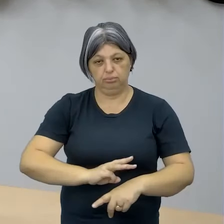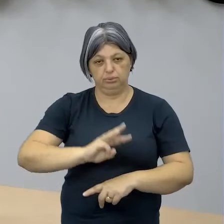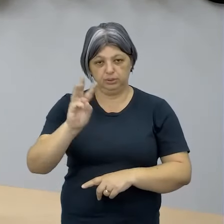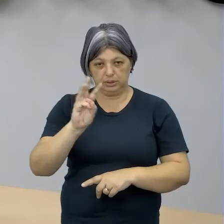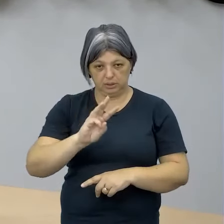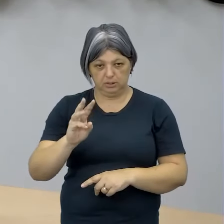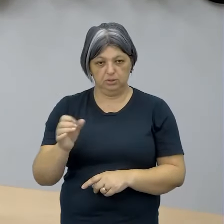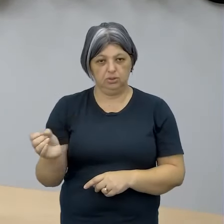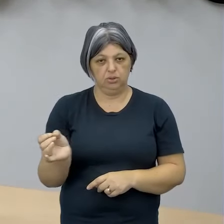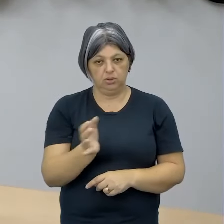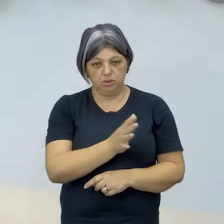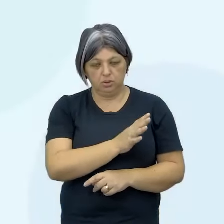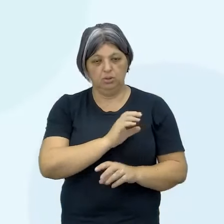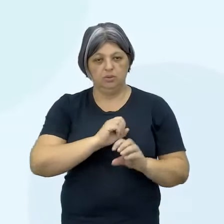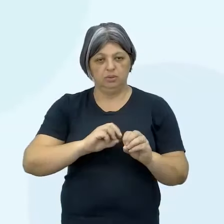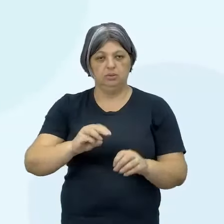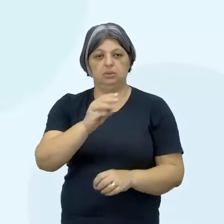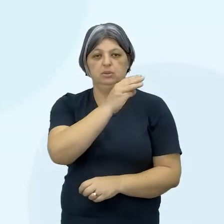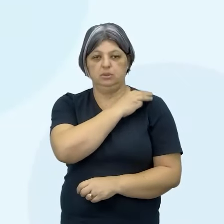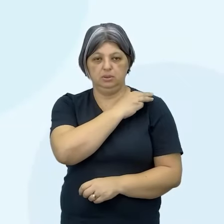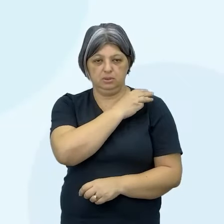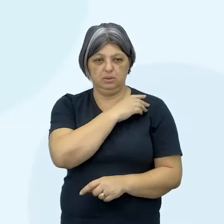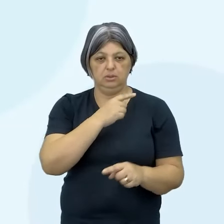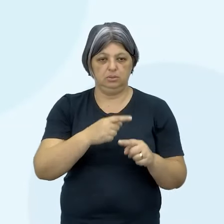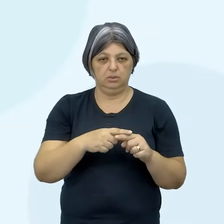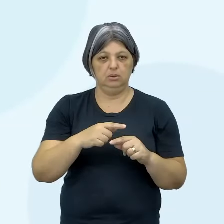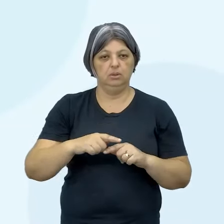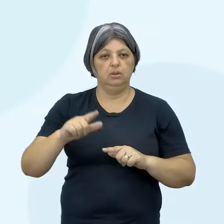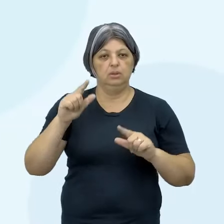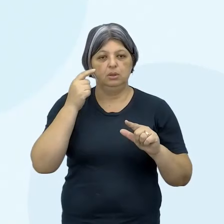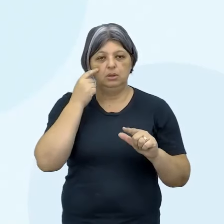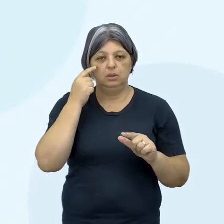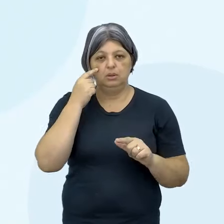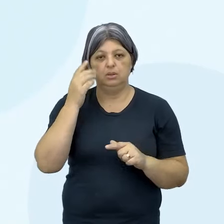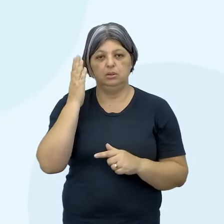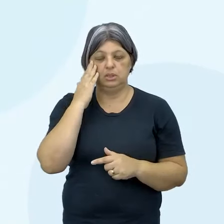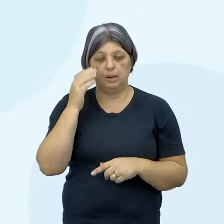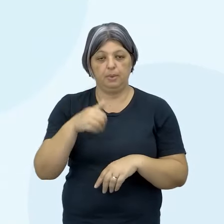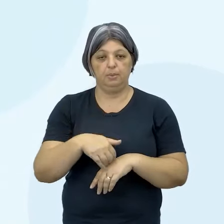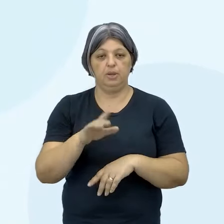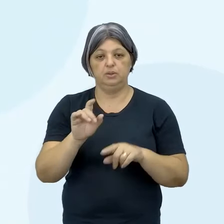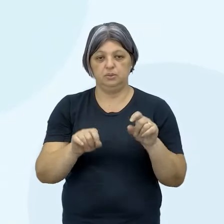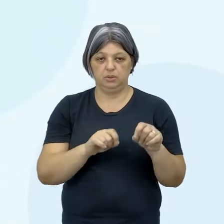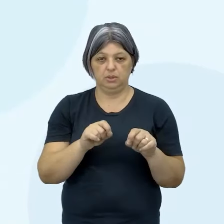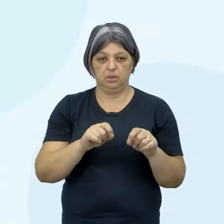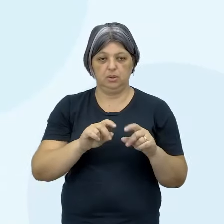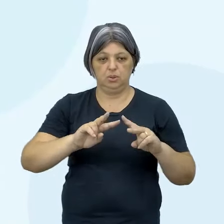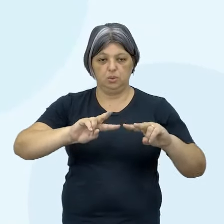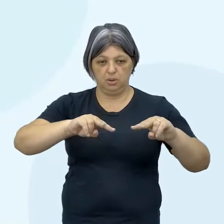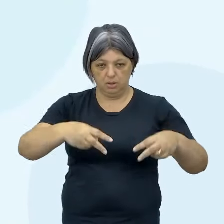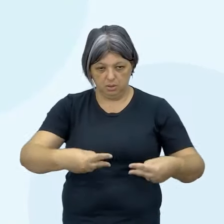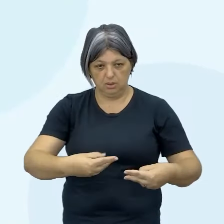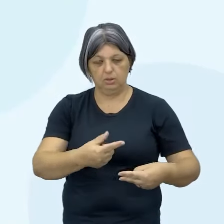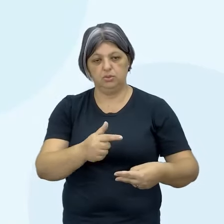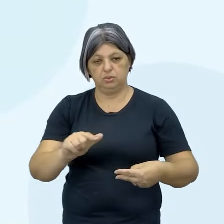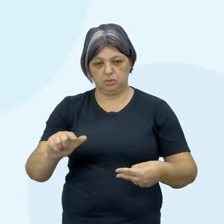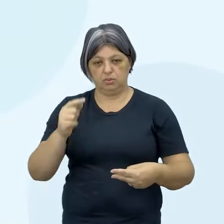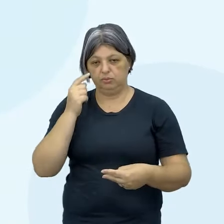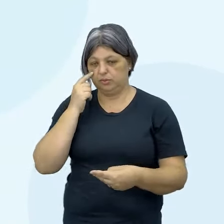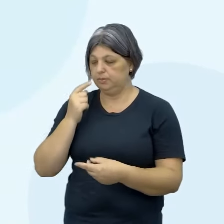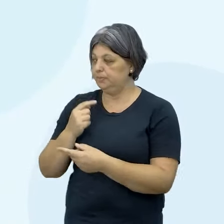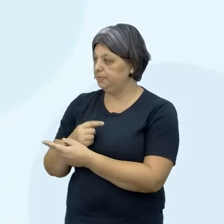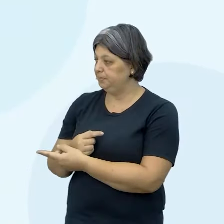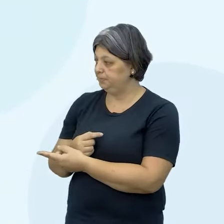A gente deixa para vocês no Saiba Mais, no próximo slide, justamente aí o link novamente, né, do Novo Ensino